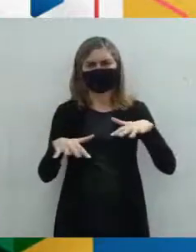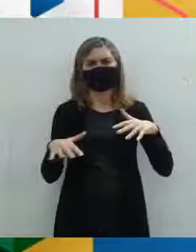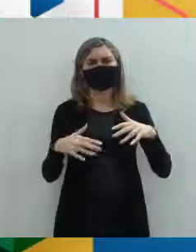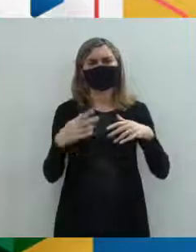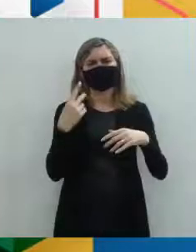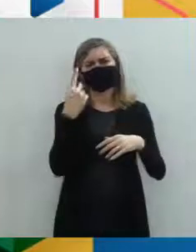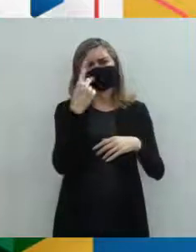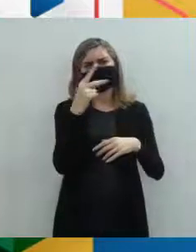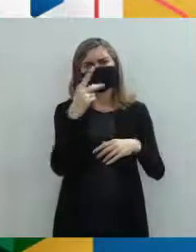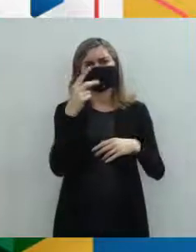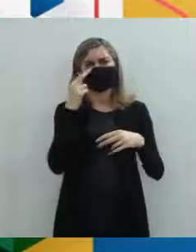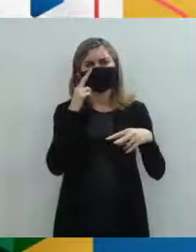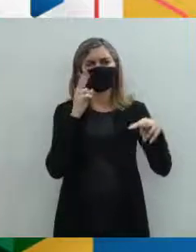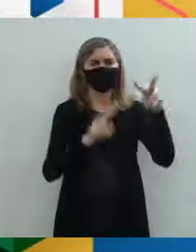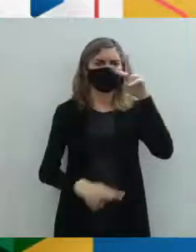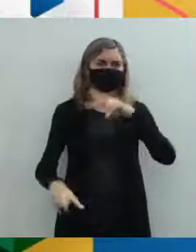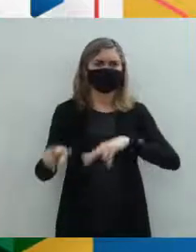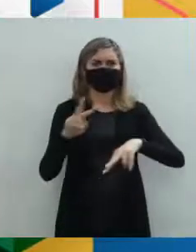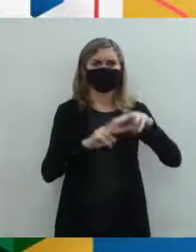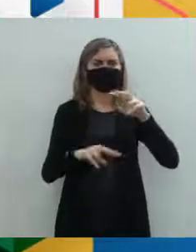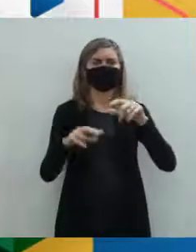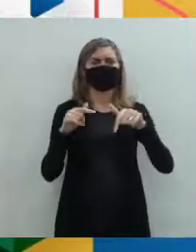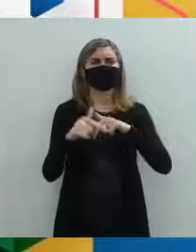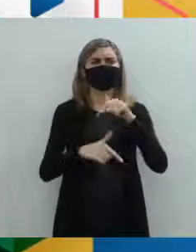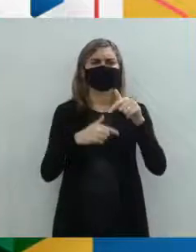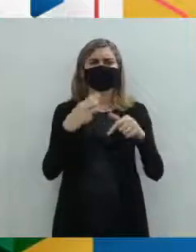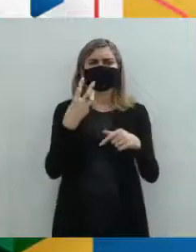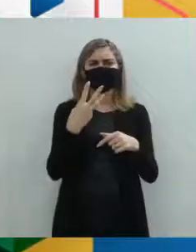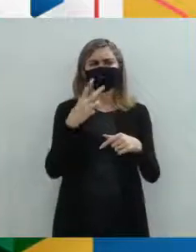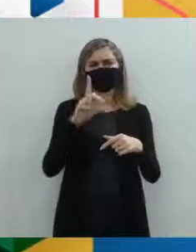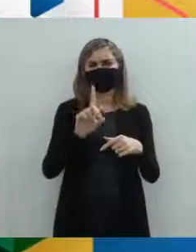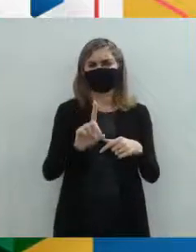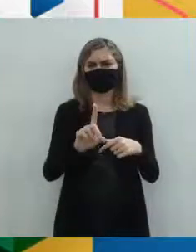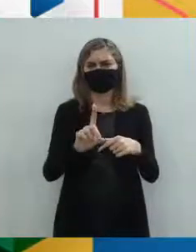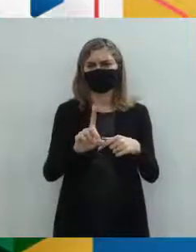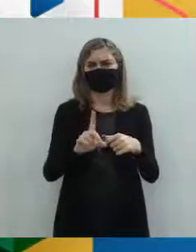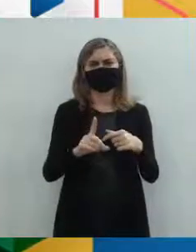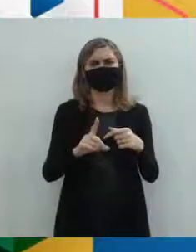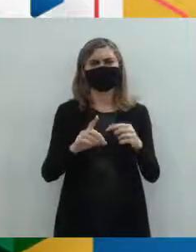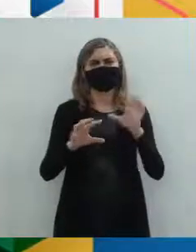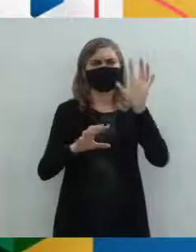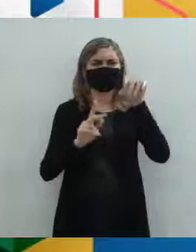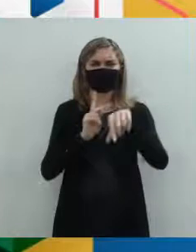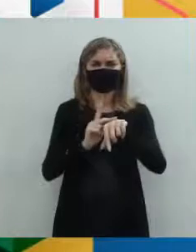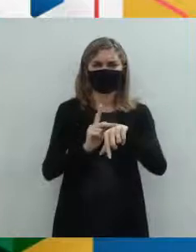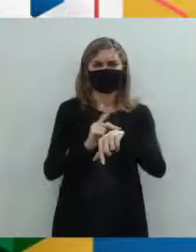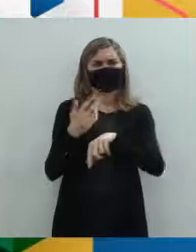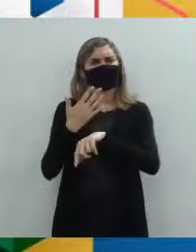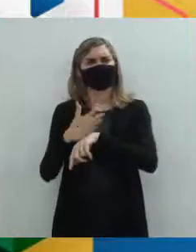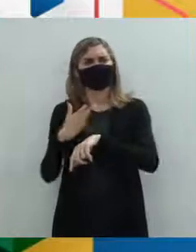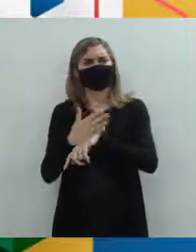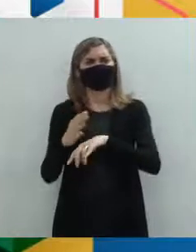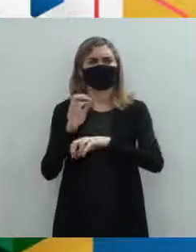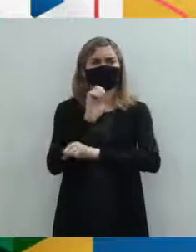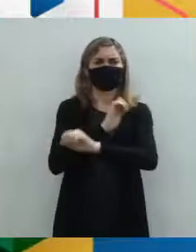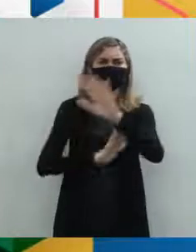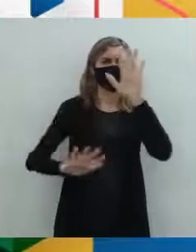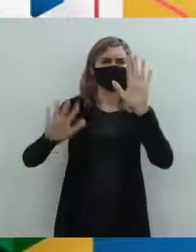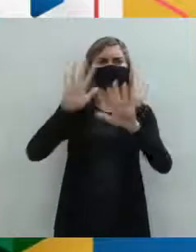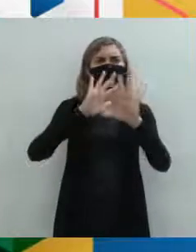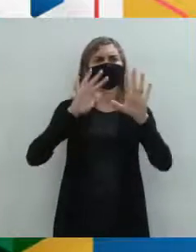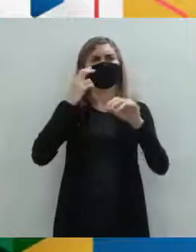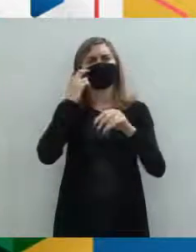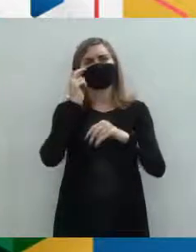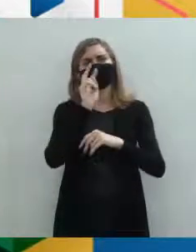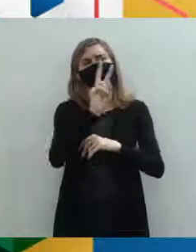os seus olhos, trabalhos em 3 dimensões, exploração do contraste entre o preto e o branco e as formas geométricas. A gente